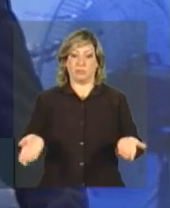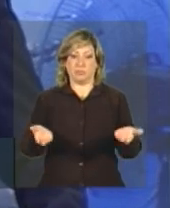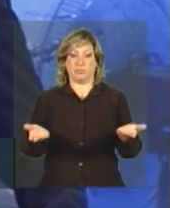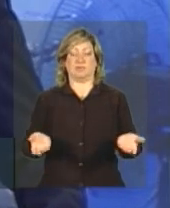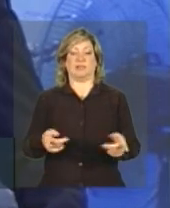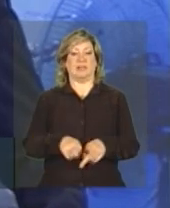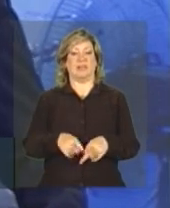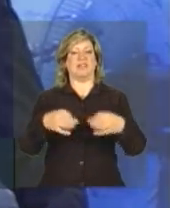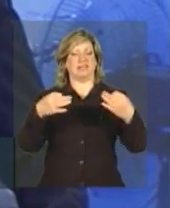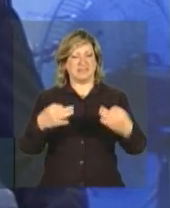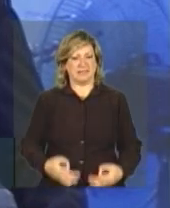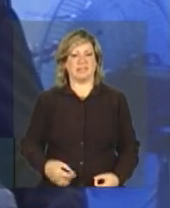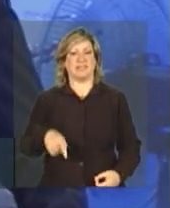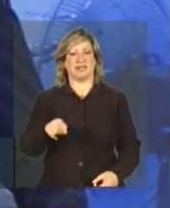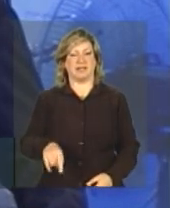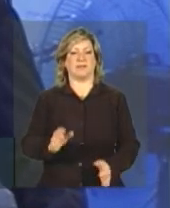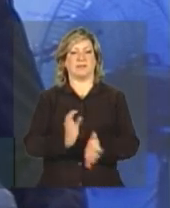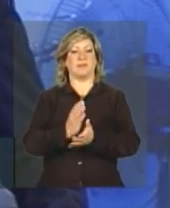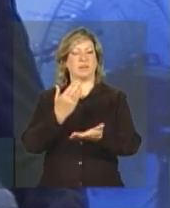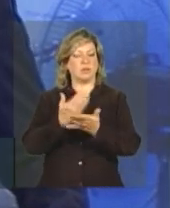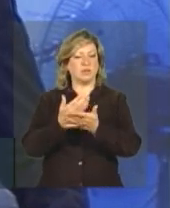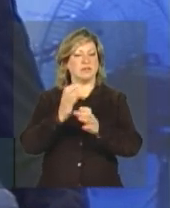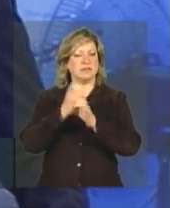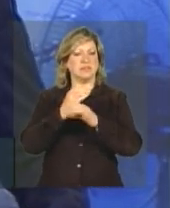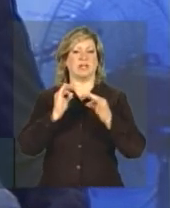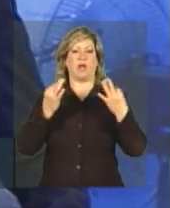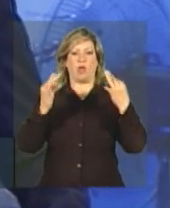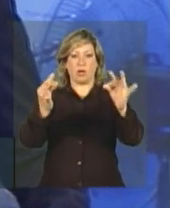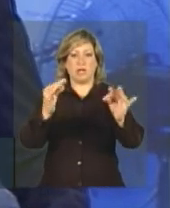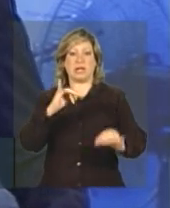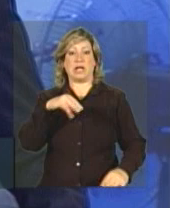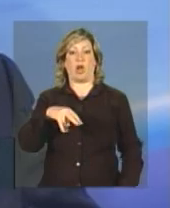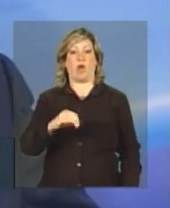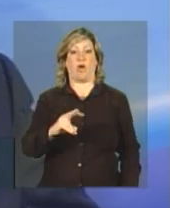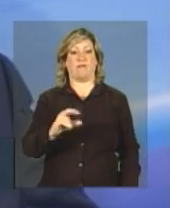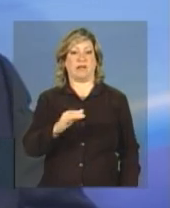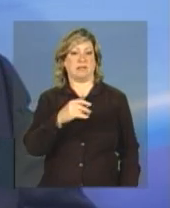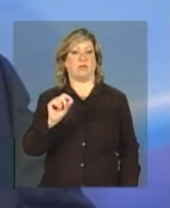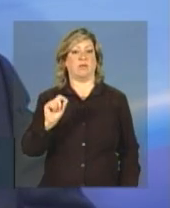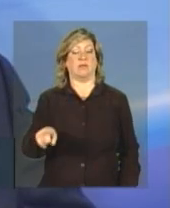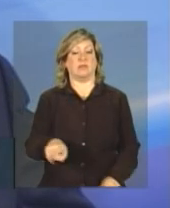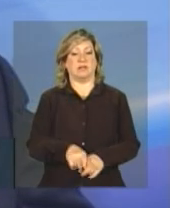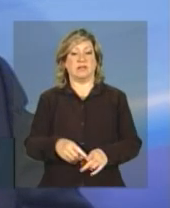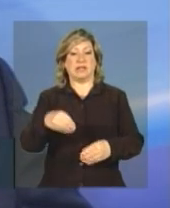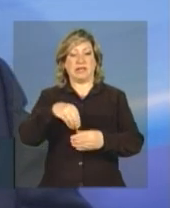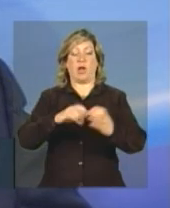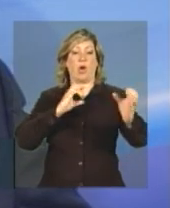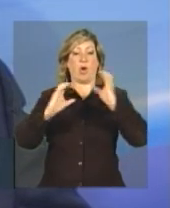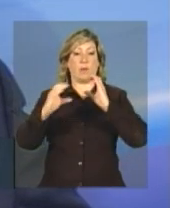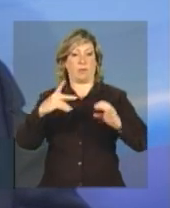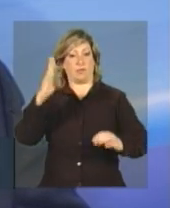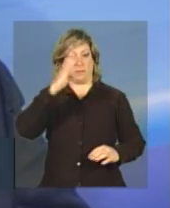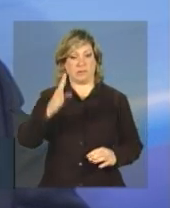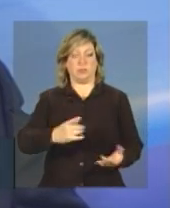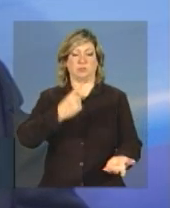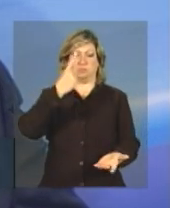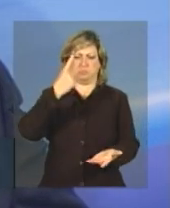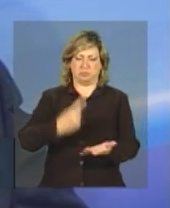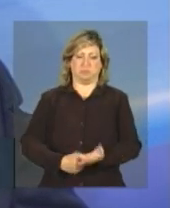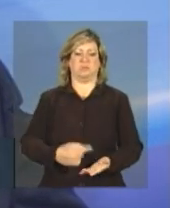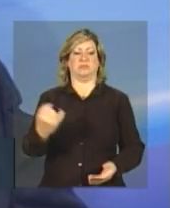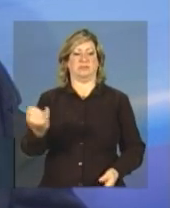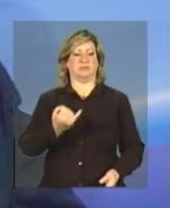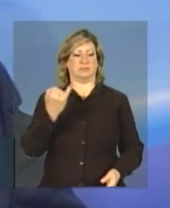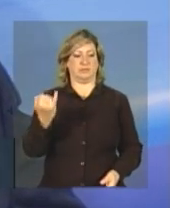tenho certeza que o espaço da ciência, da tecnologia, da inovação nas comunicações do Brasil cumpre um papel